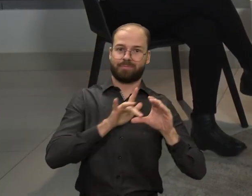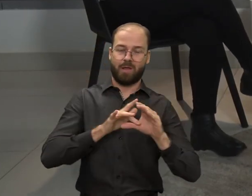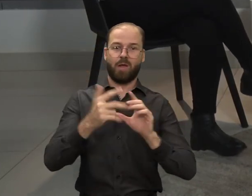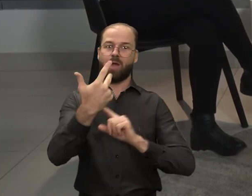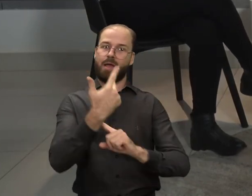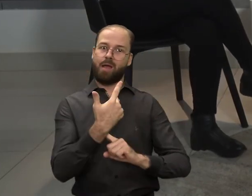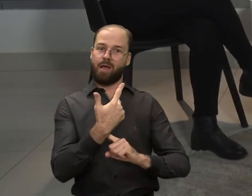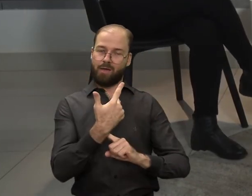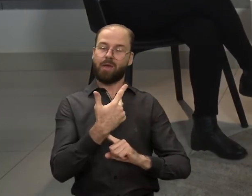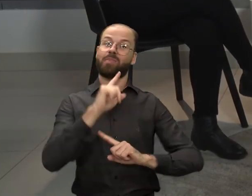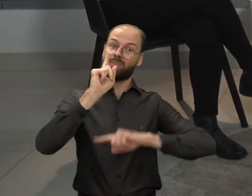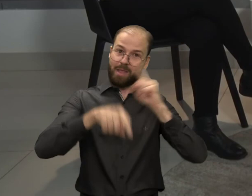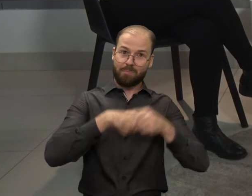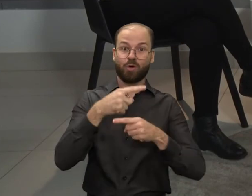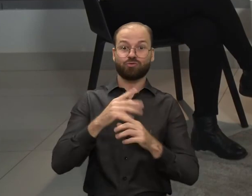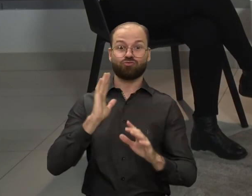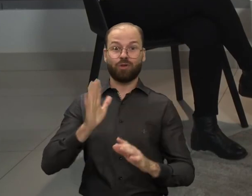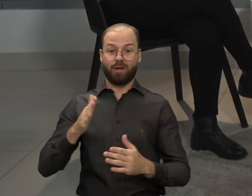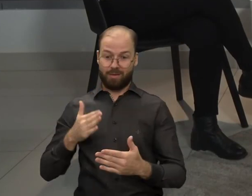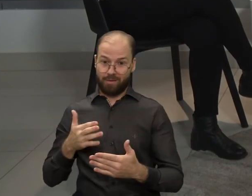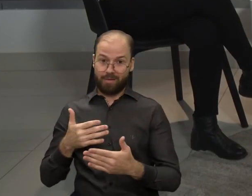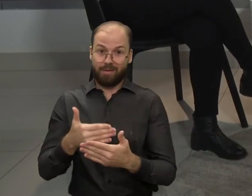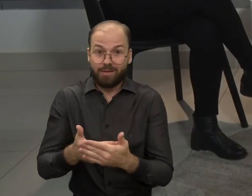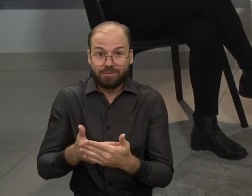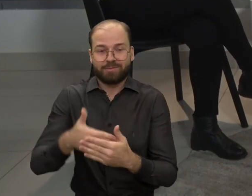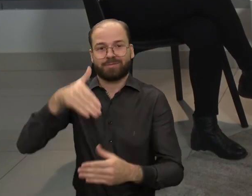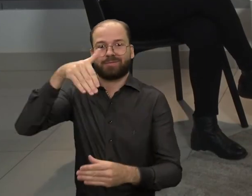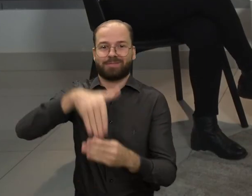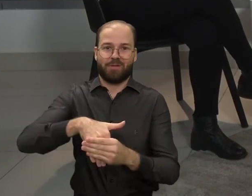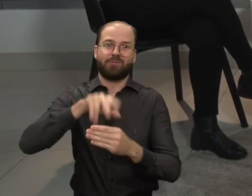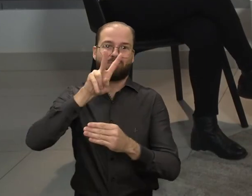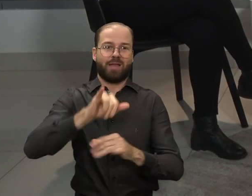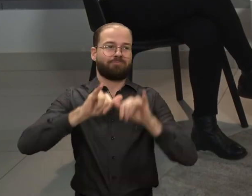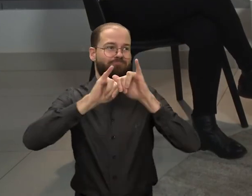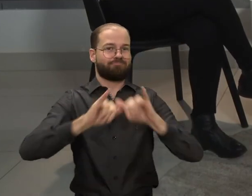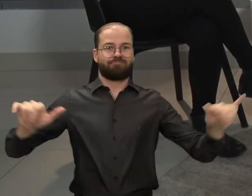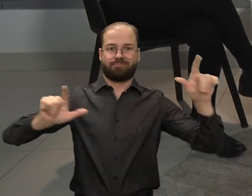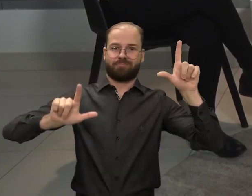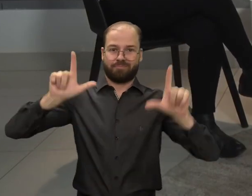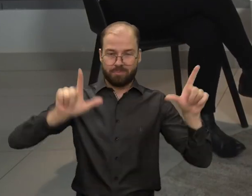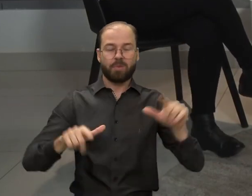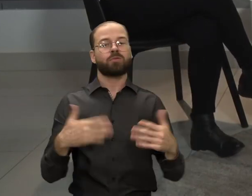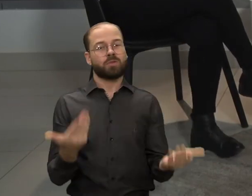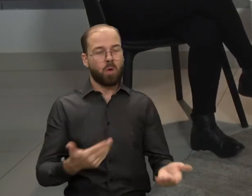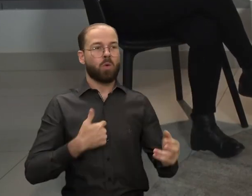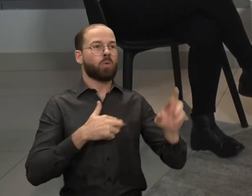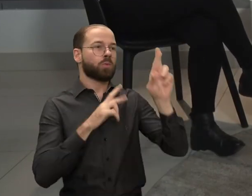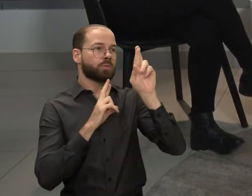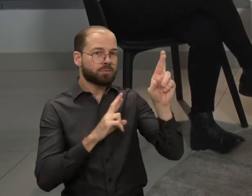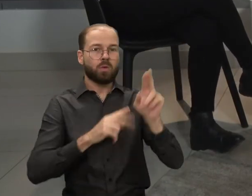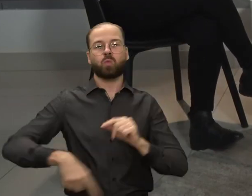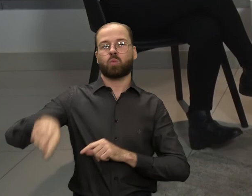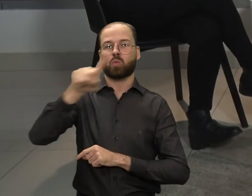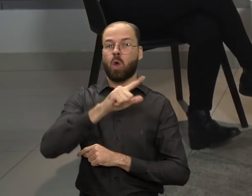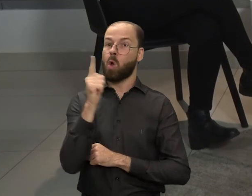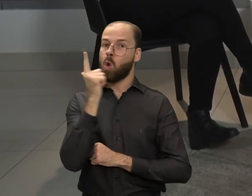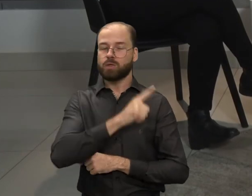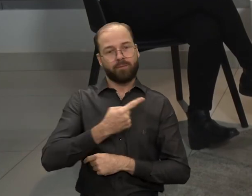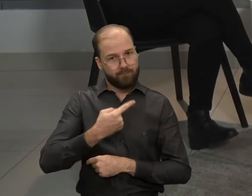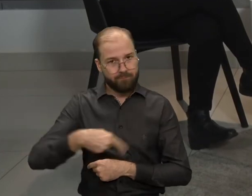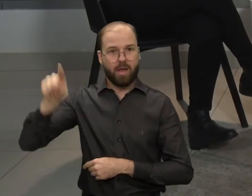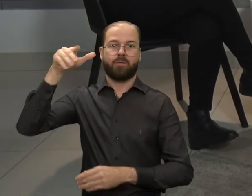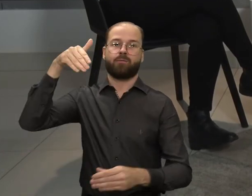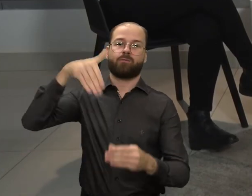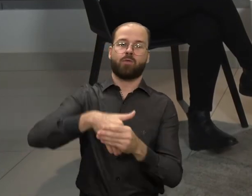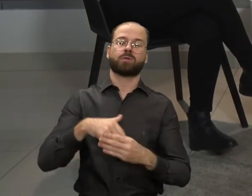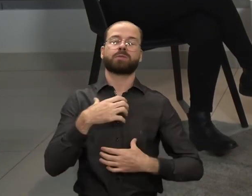estar na boquinha das eleições, já alguns dias para as eleições, quando ele for ao ar. Então, que todo mundo consiga votar, que vote em paz, que